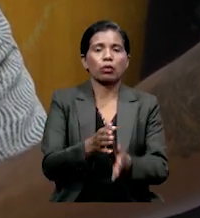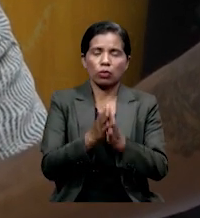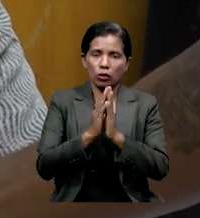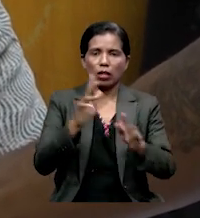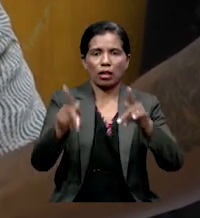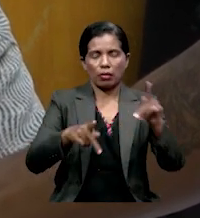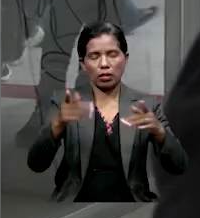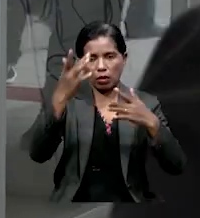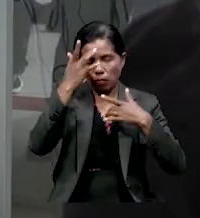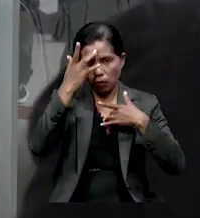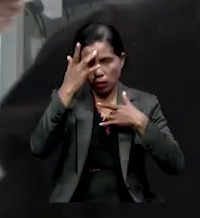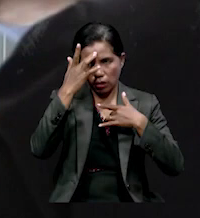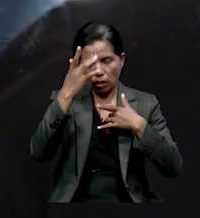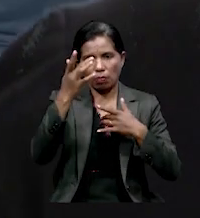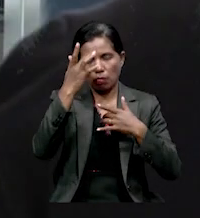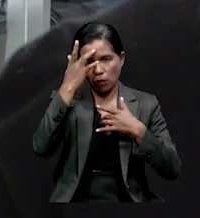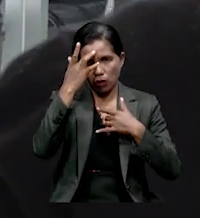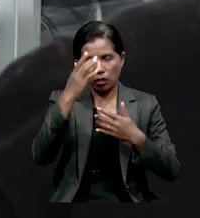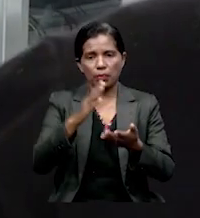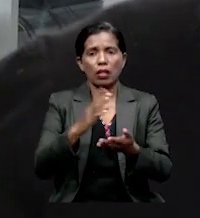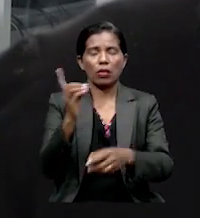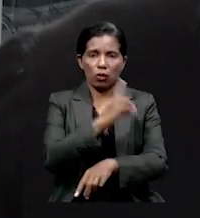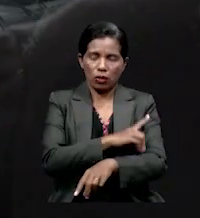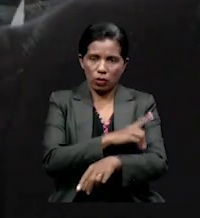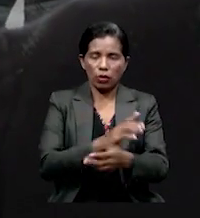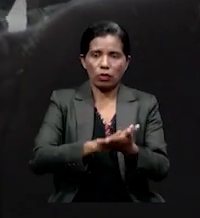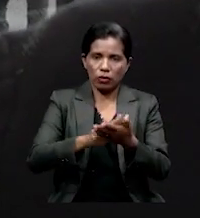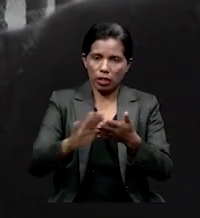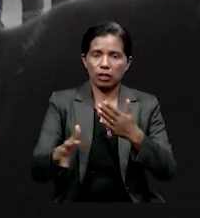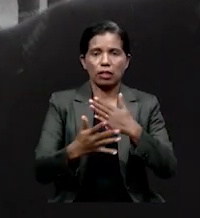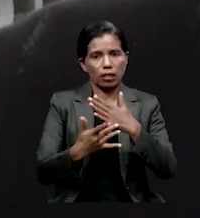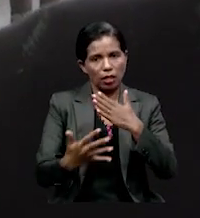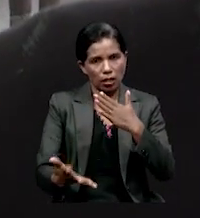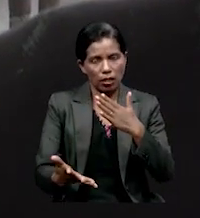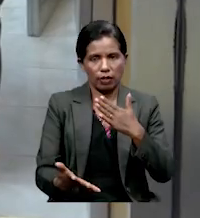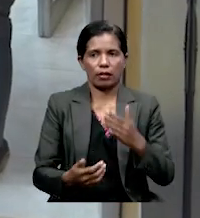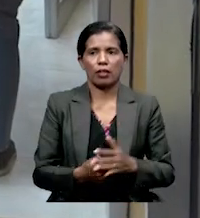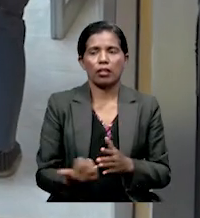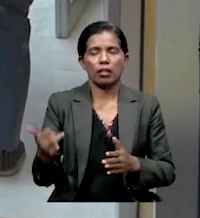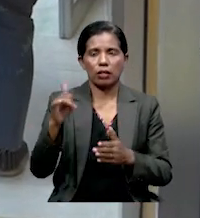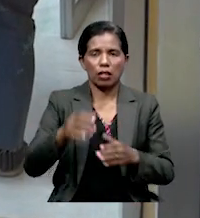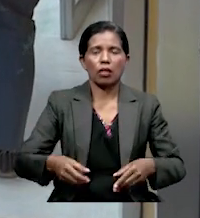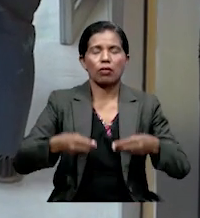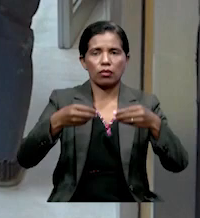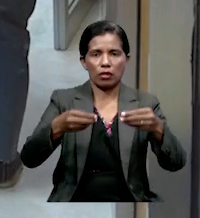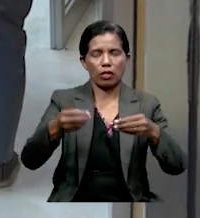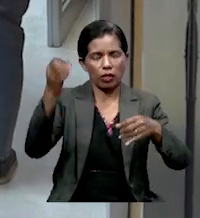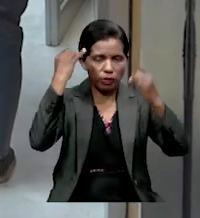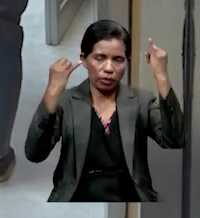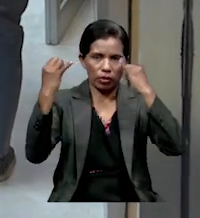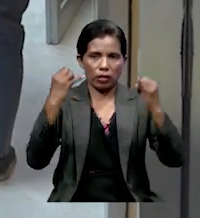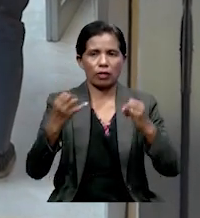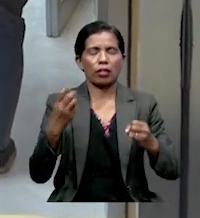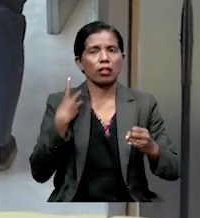ka gagal ginjal, né, sira moras e sira tem que ser faceran. Enquanto sira foi informação kata e aí